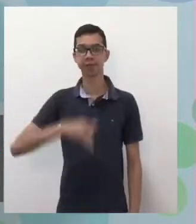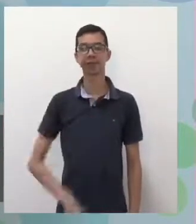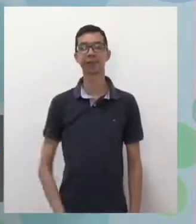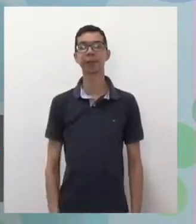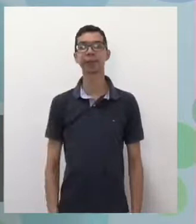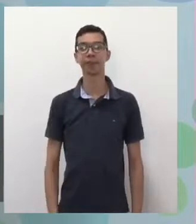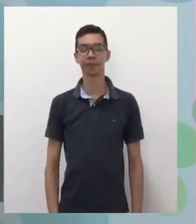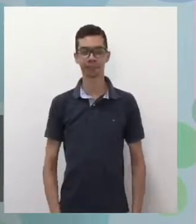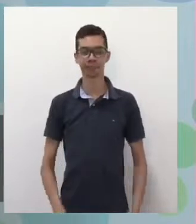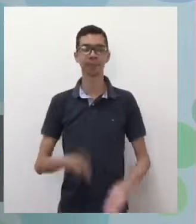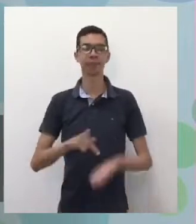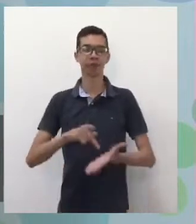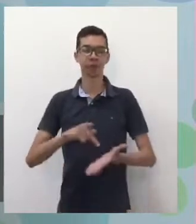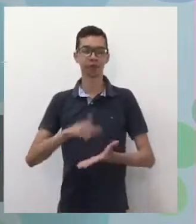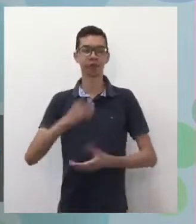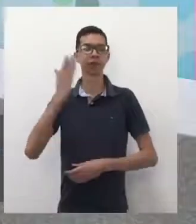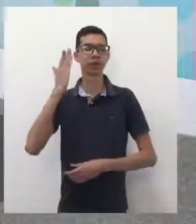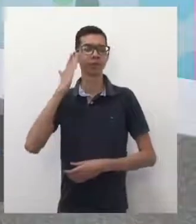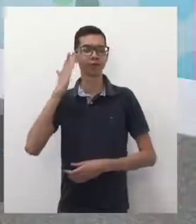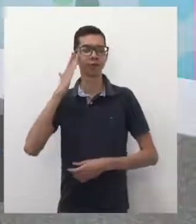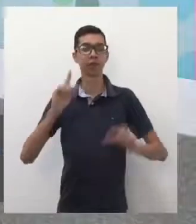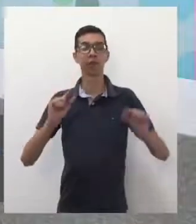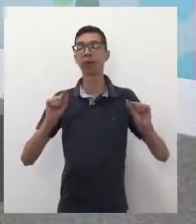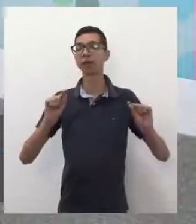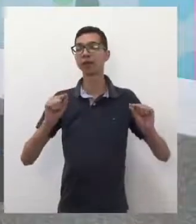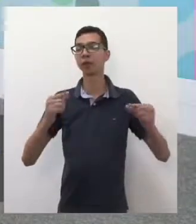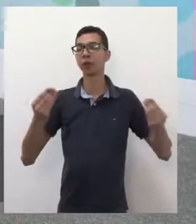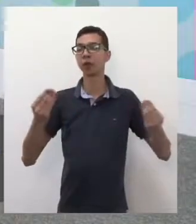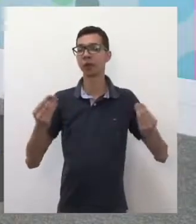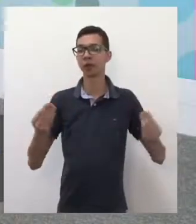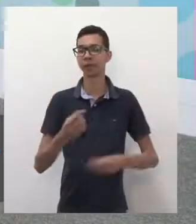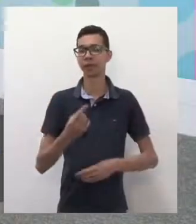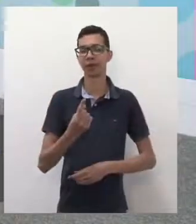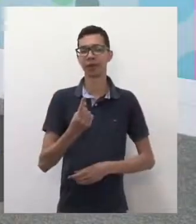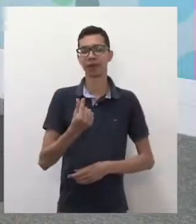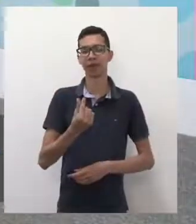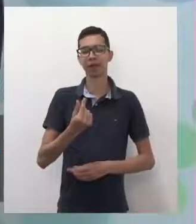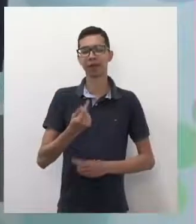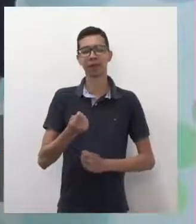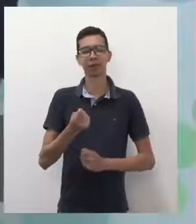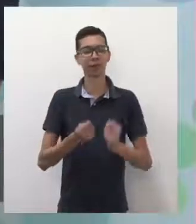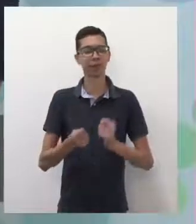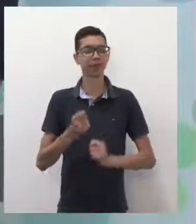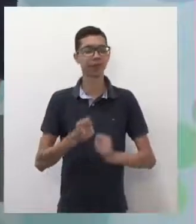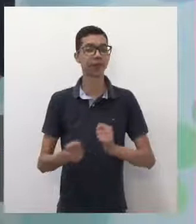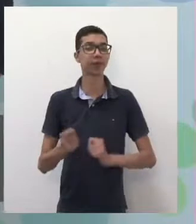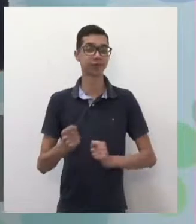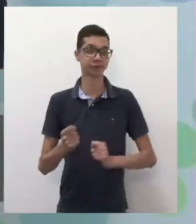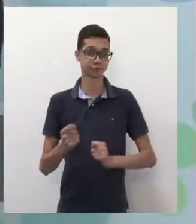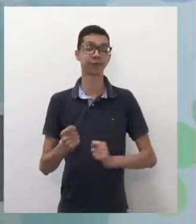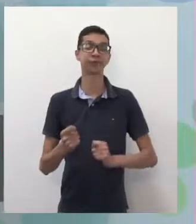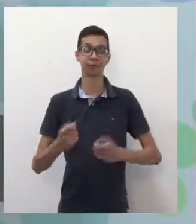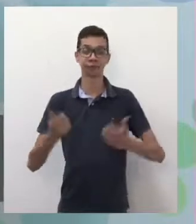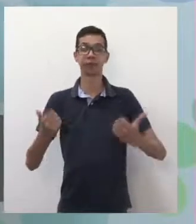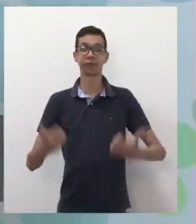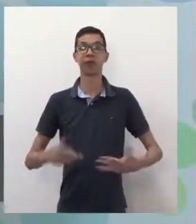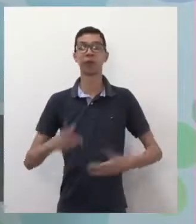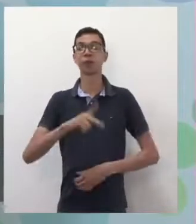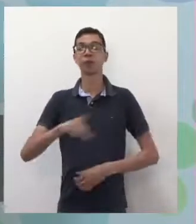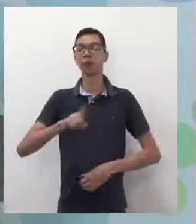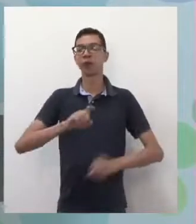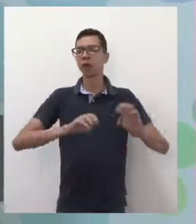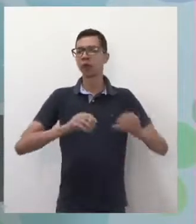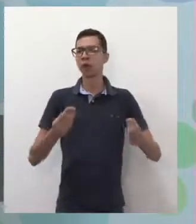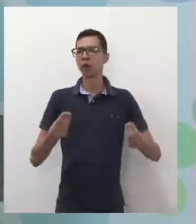na verdade, repercutir nas questões econômicas, Sim. certo, Edjoel? Professor, você vai ensinar como é que